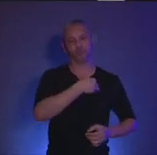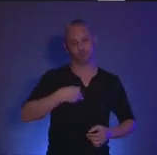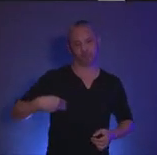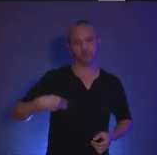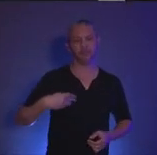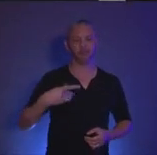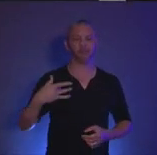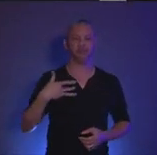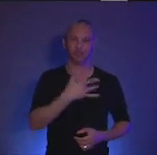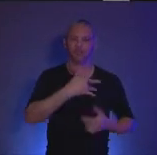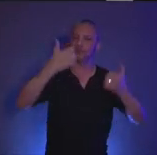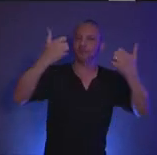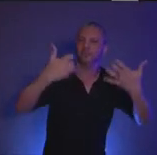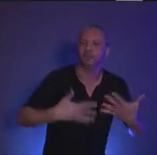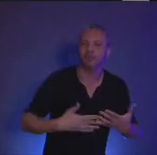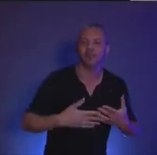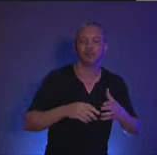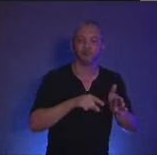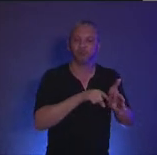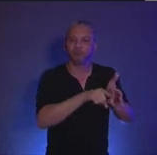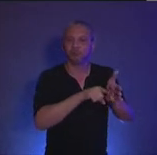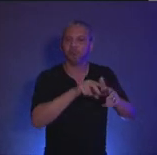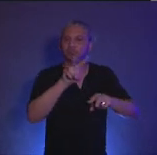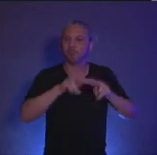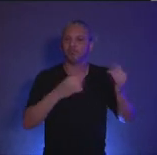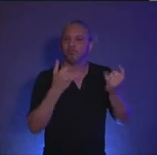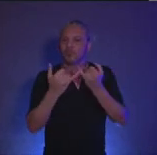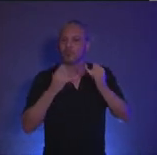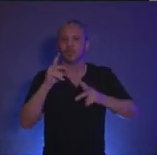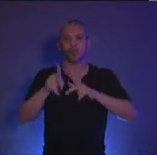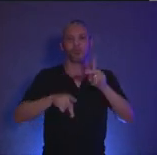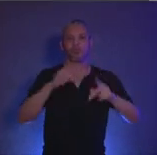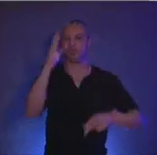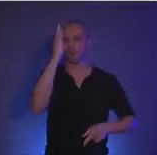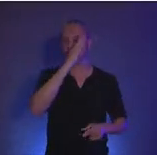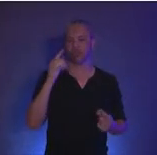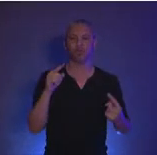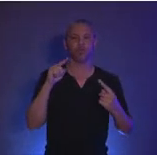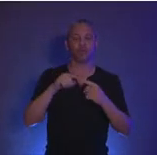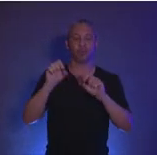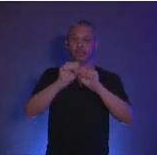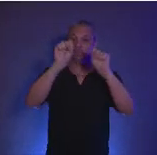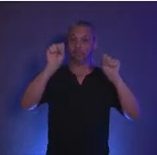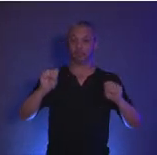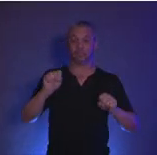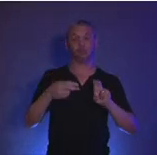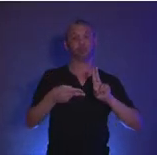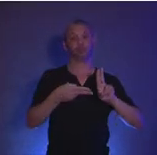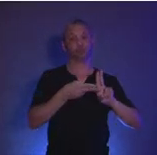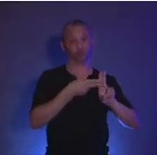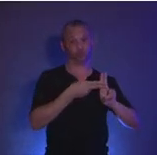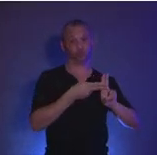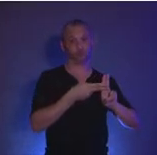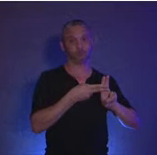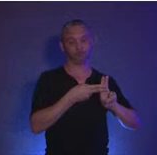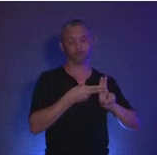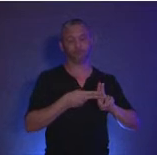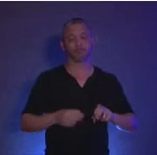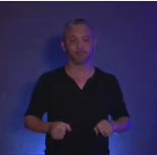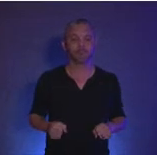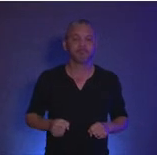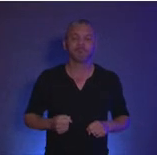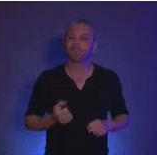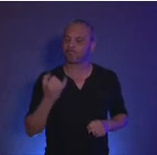informações nutricionais e dados antropométricos da população brasileira atendida pelo Sistema Público de Saúde. E essa base ela é